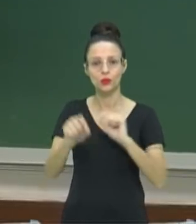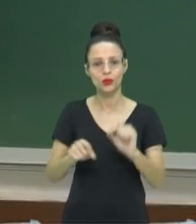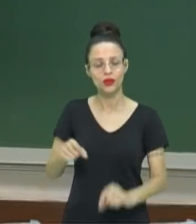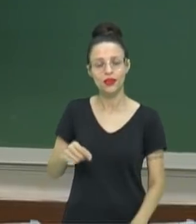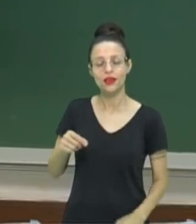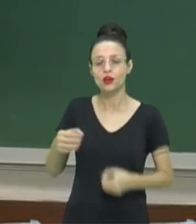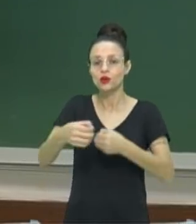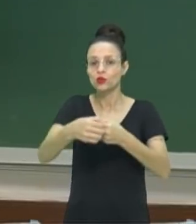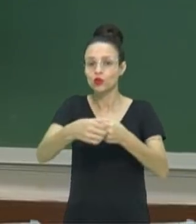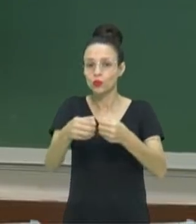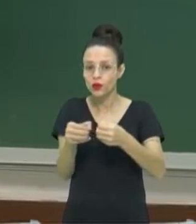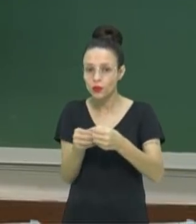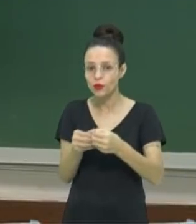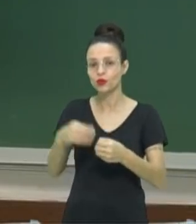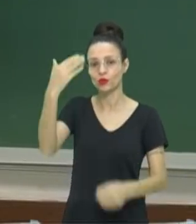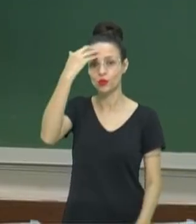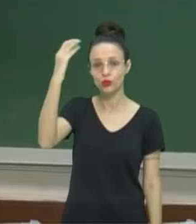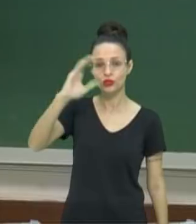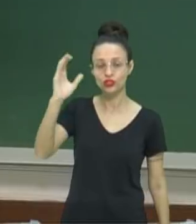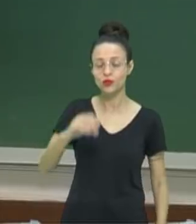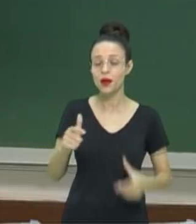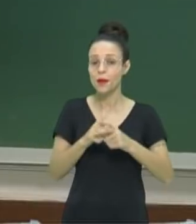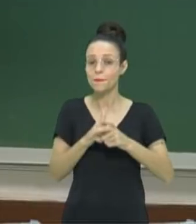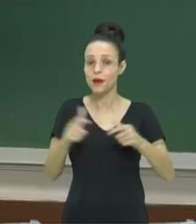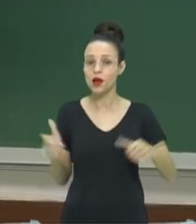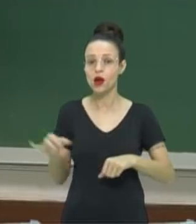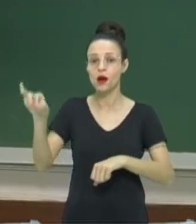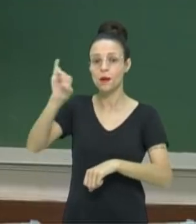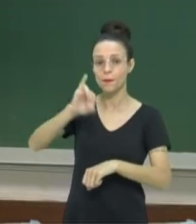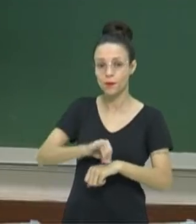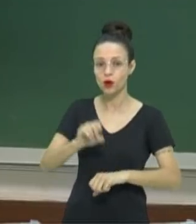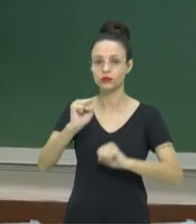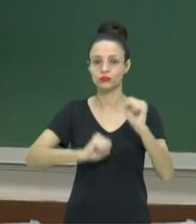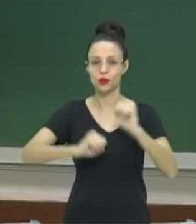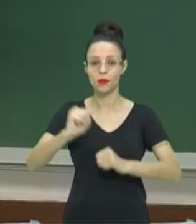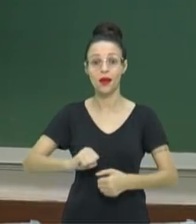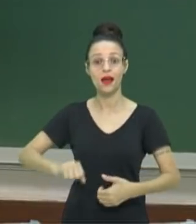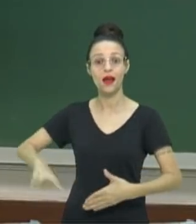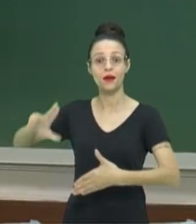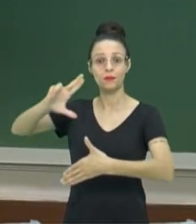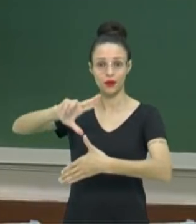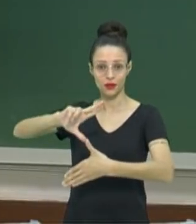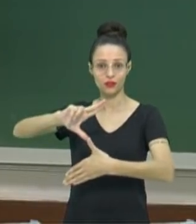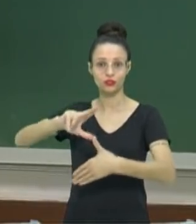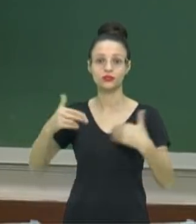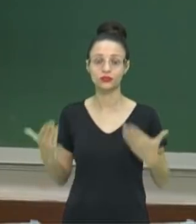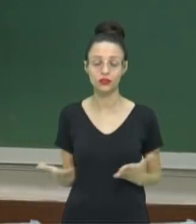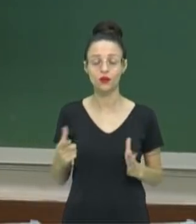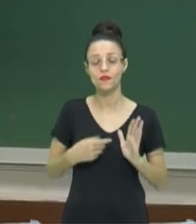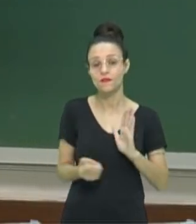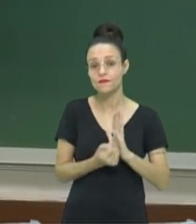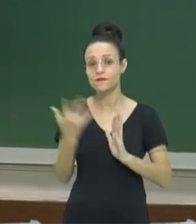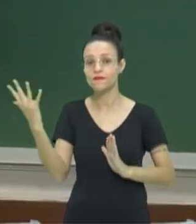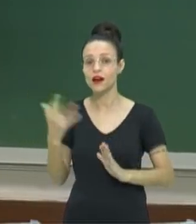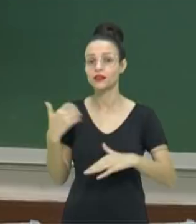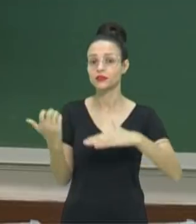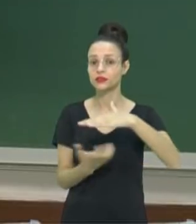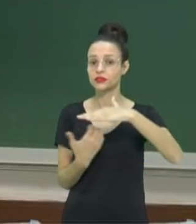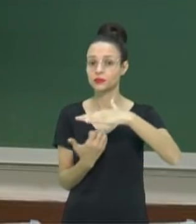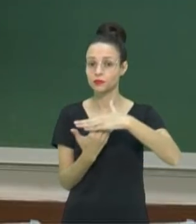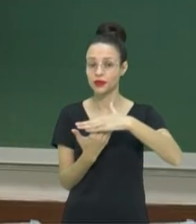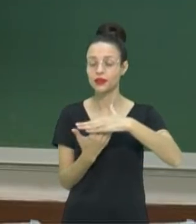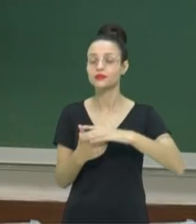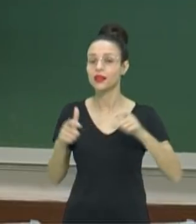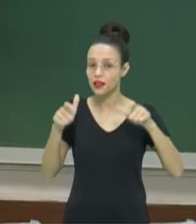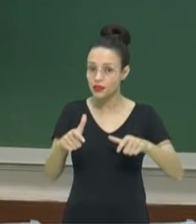região metropolitana de Curitiba o maior polo automobilístico da América Latina. Então, nós temos ali várias empresas dentro